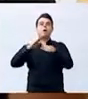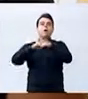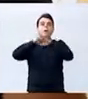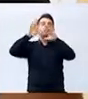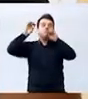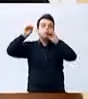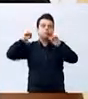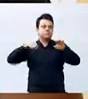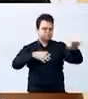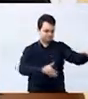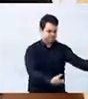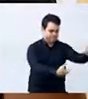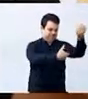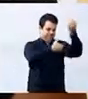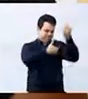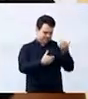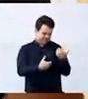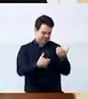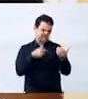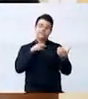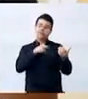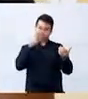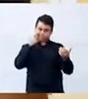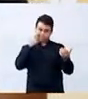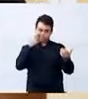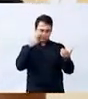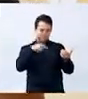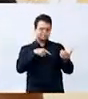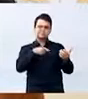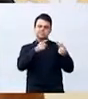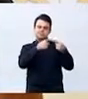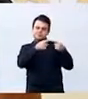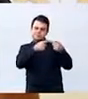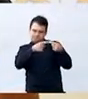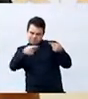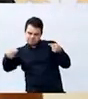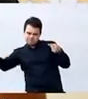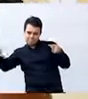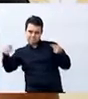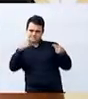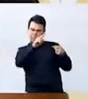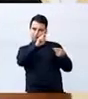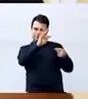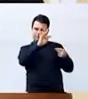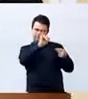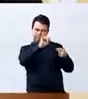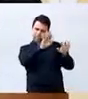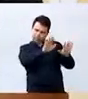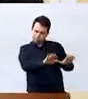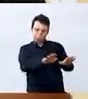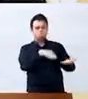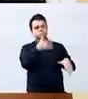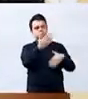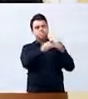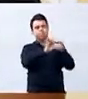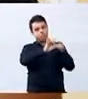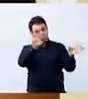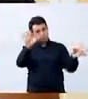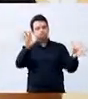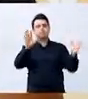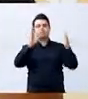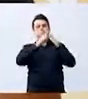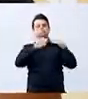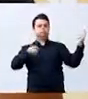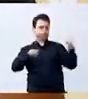noite. E aí eu fiquei, tava na UTI e tal, passou 7 dias na UTI. Aí depois teve alta, fomos embora para casa,